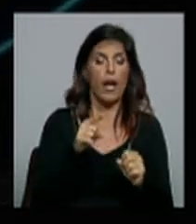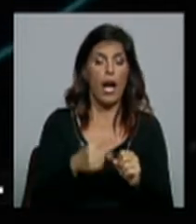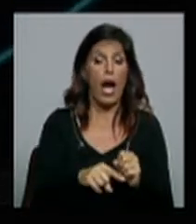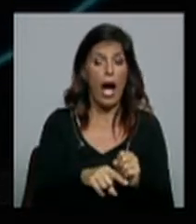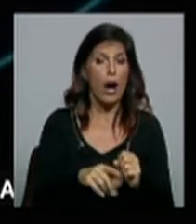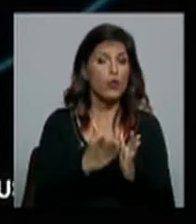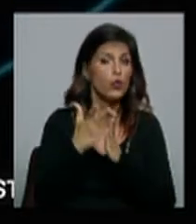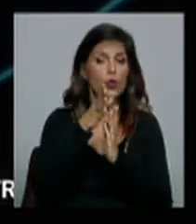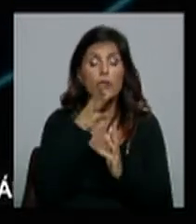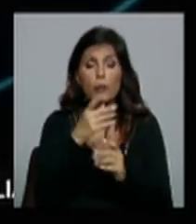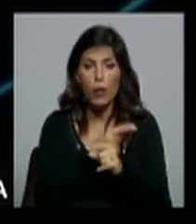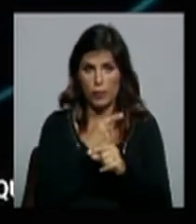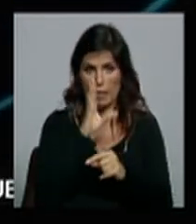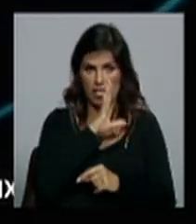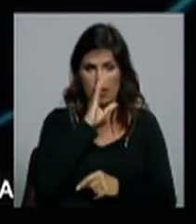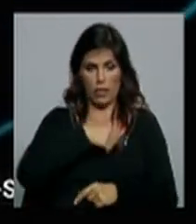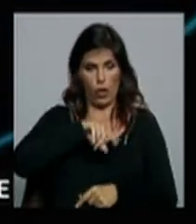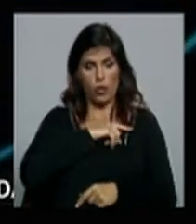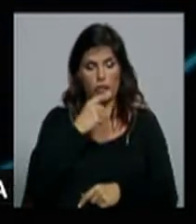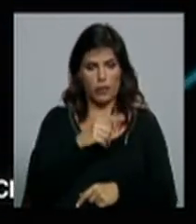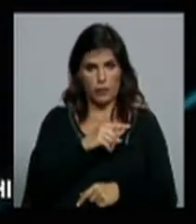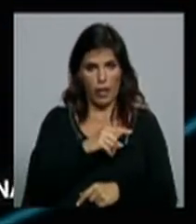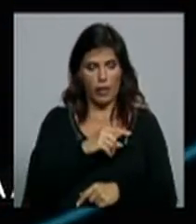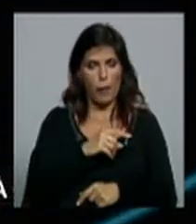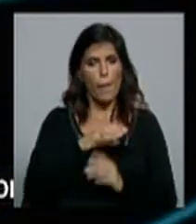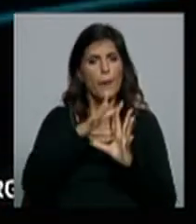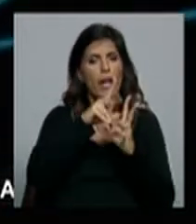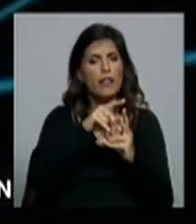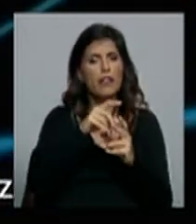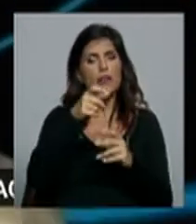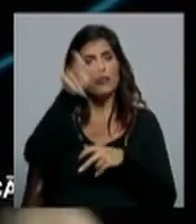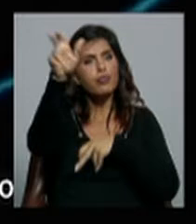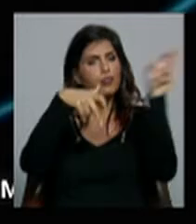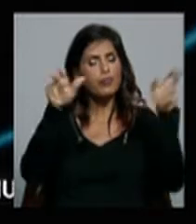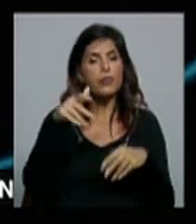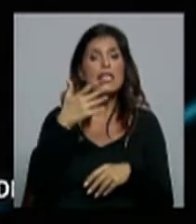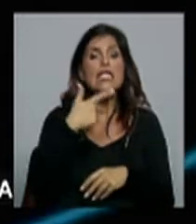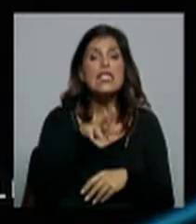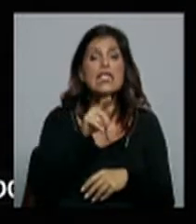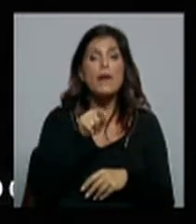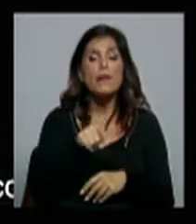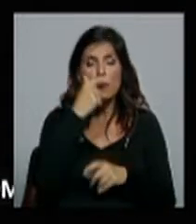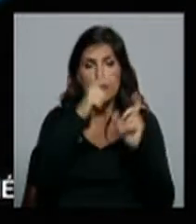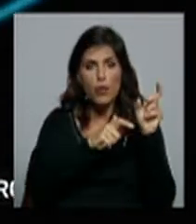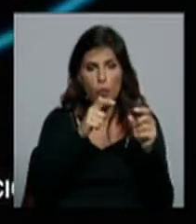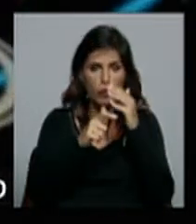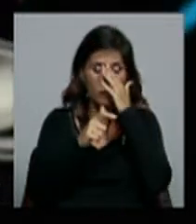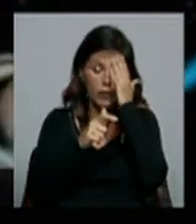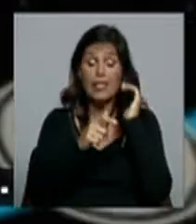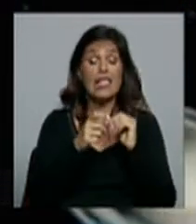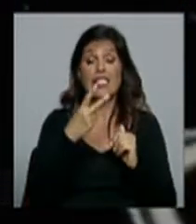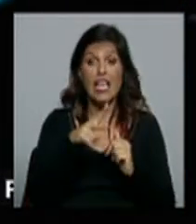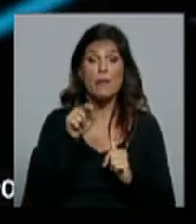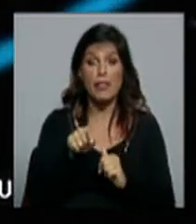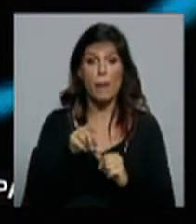seguinte: se nós tivermos vagabundos, planetas vagabundos, podem ser mais de 100 mil milhões na nossa própria galáxia, se tiver uma Lua, se esse